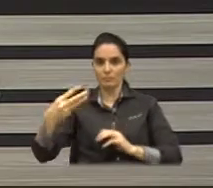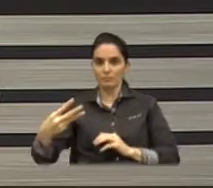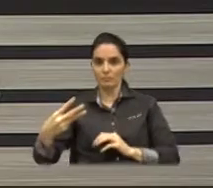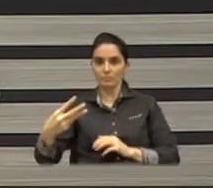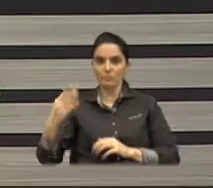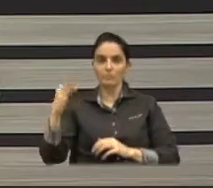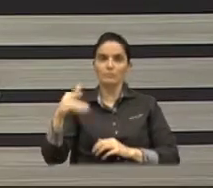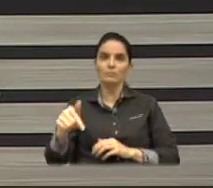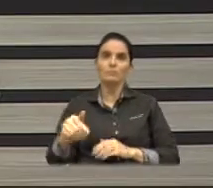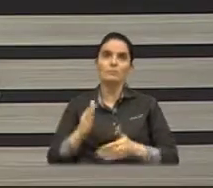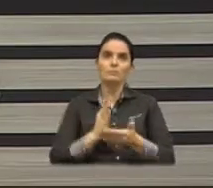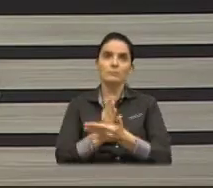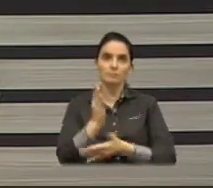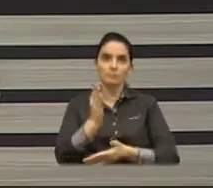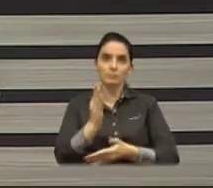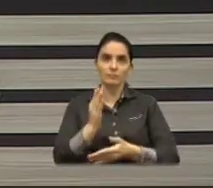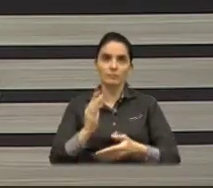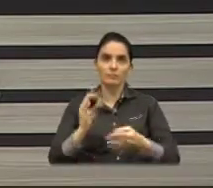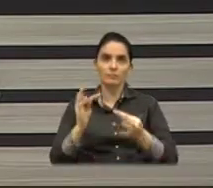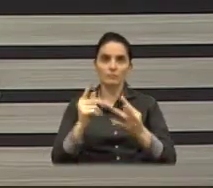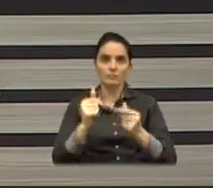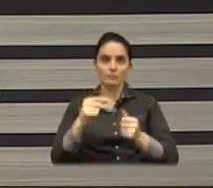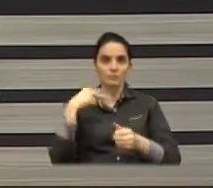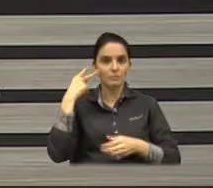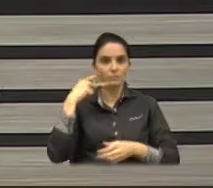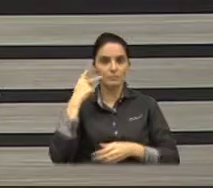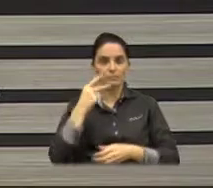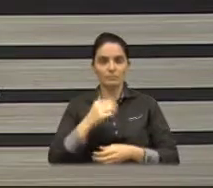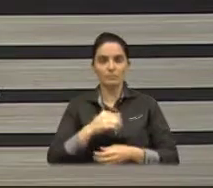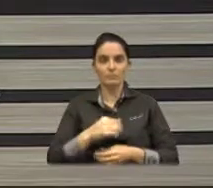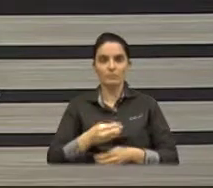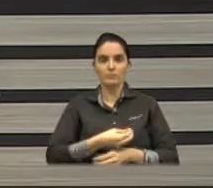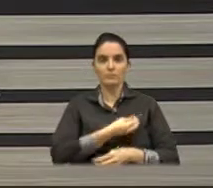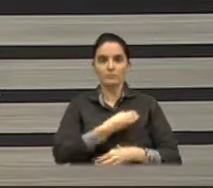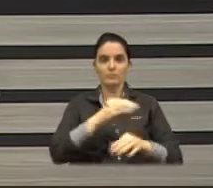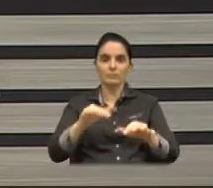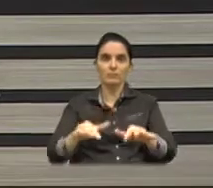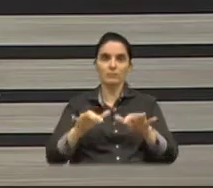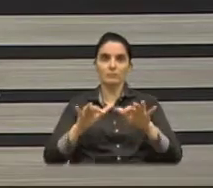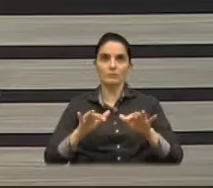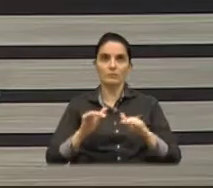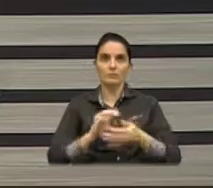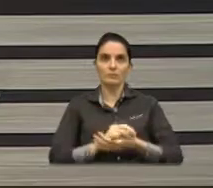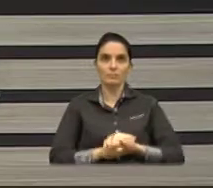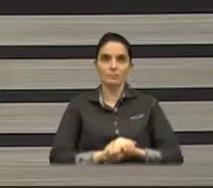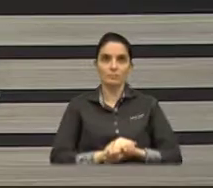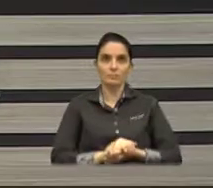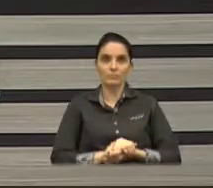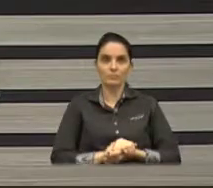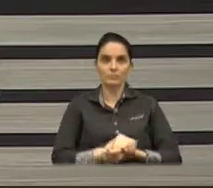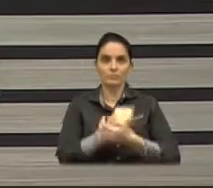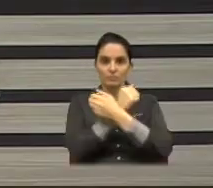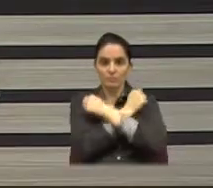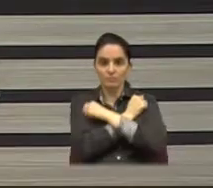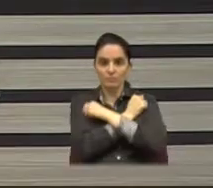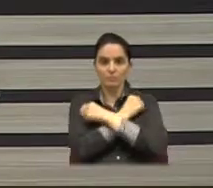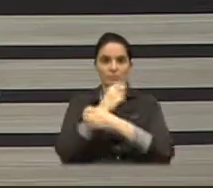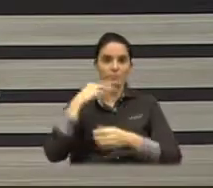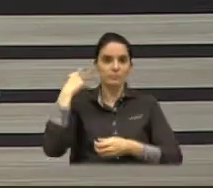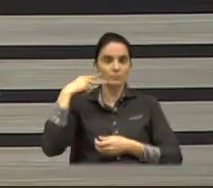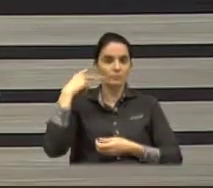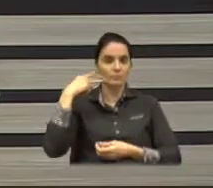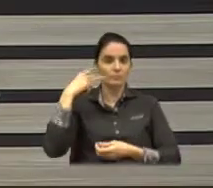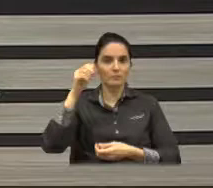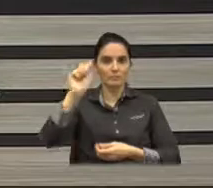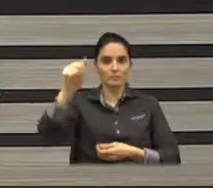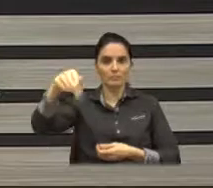113/2017 foi aprovado por todos os vereadores presentes no plenário. Um abraço ao ex-vereador Antônio Braz do Nascimento,